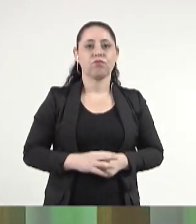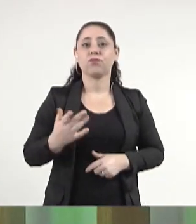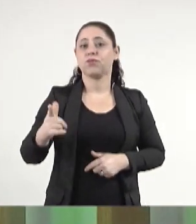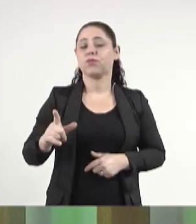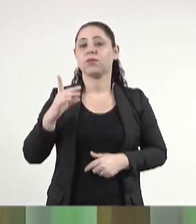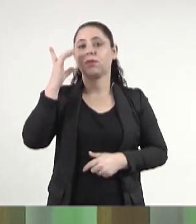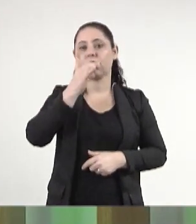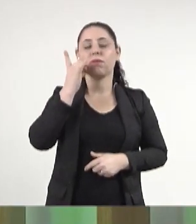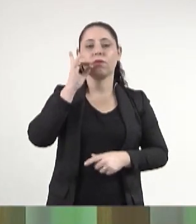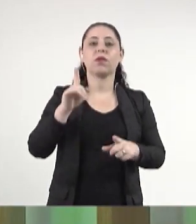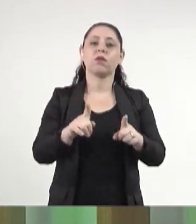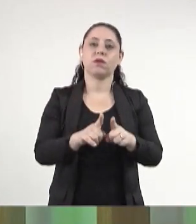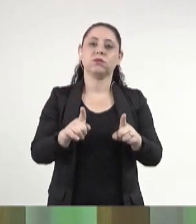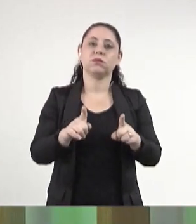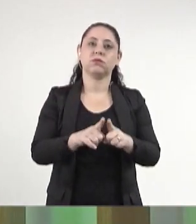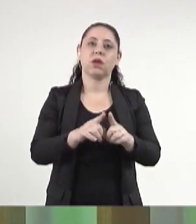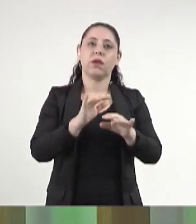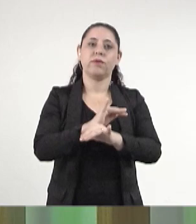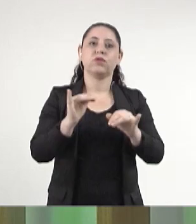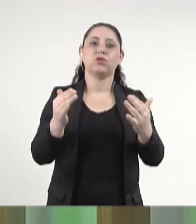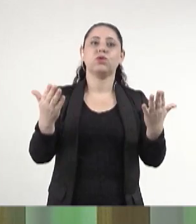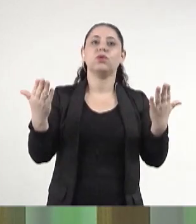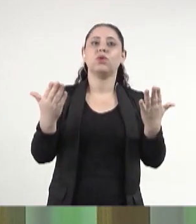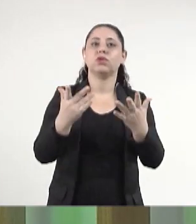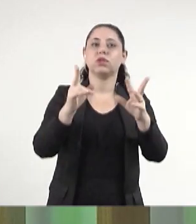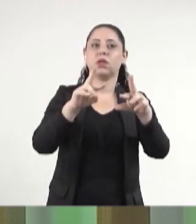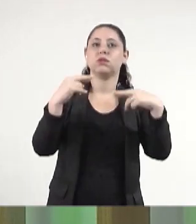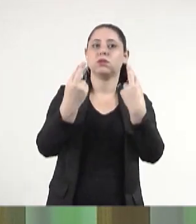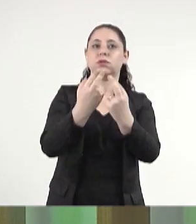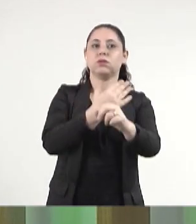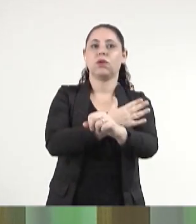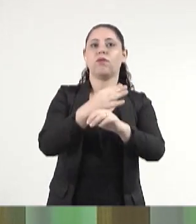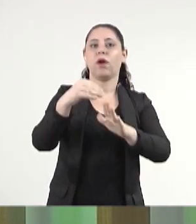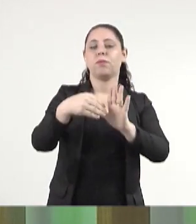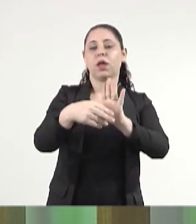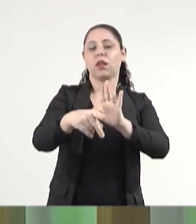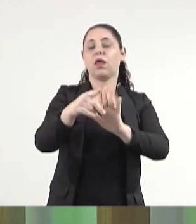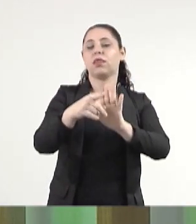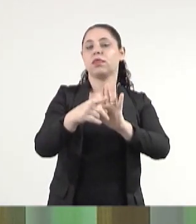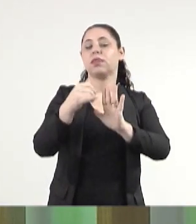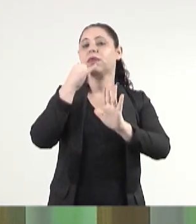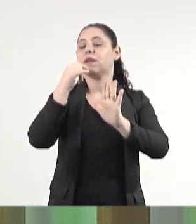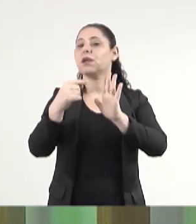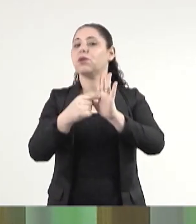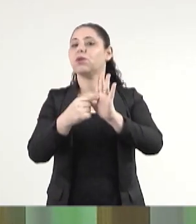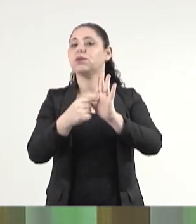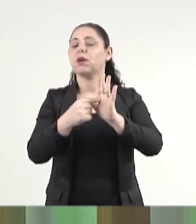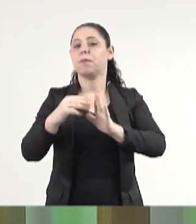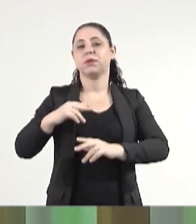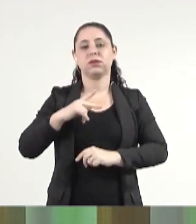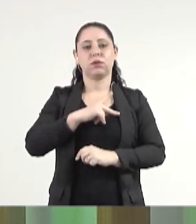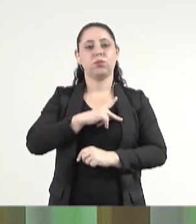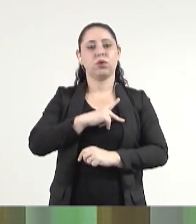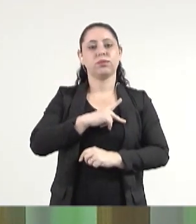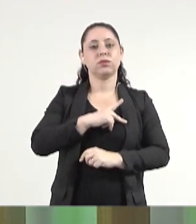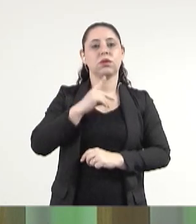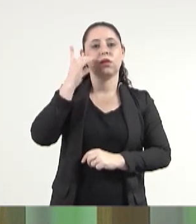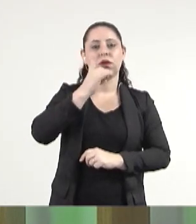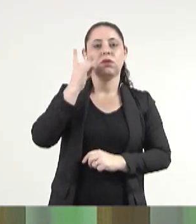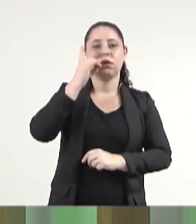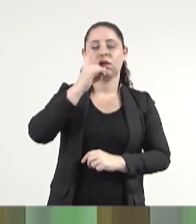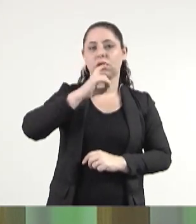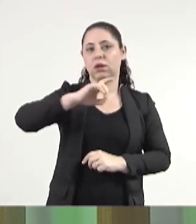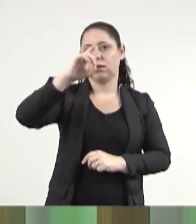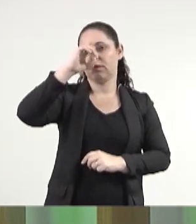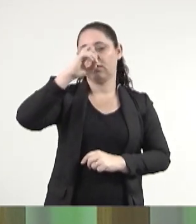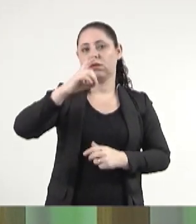Outro parlamentar também anunciou na sessão de hoje que deve encaminhar denúncia ao Ministério Público Estadual. O deputado